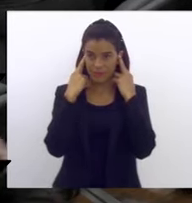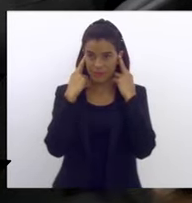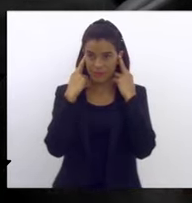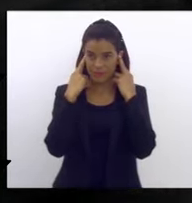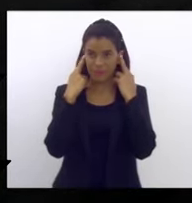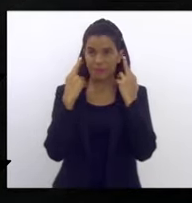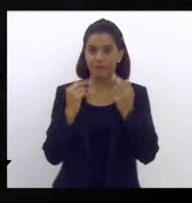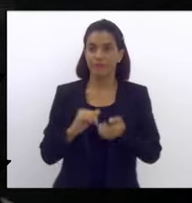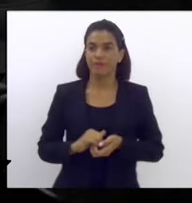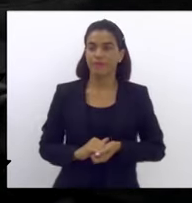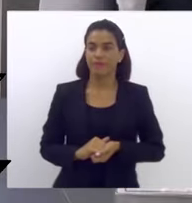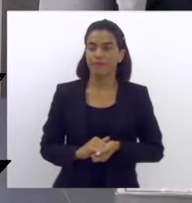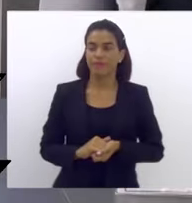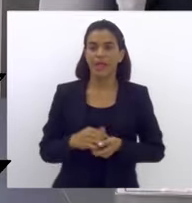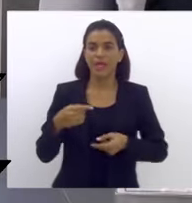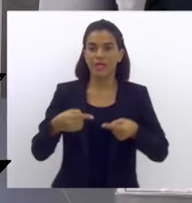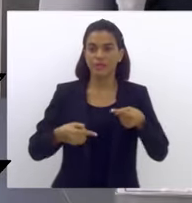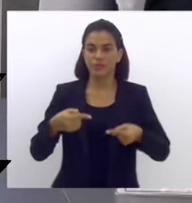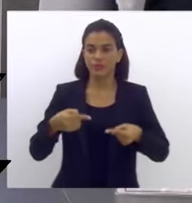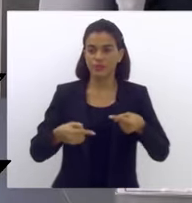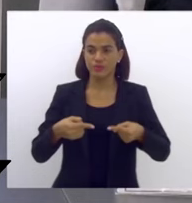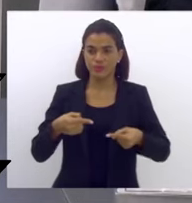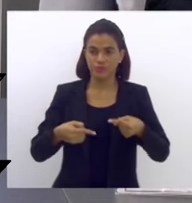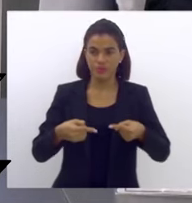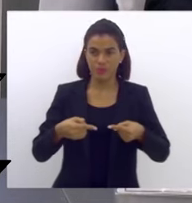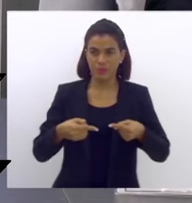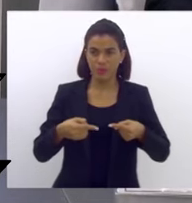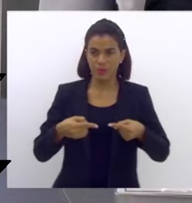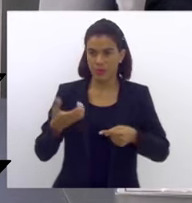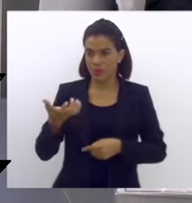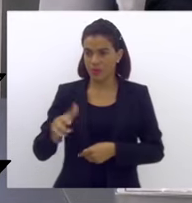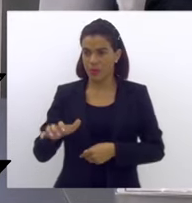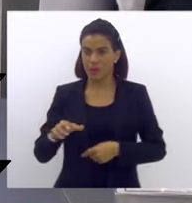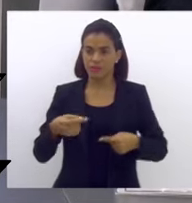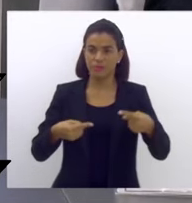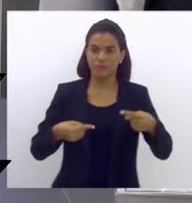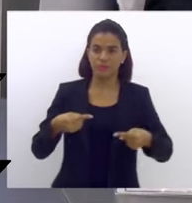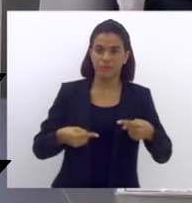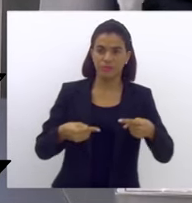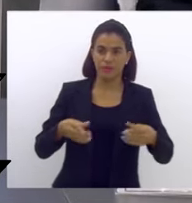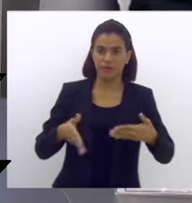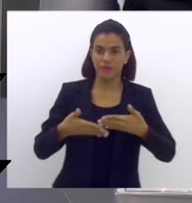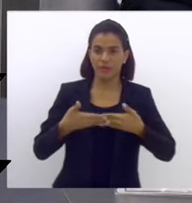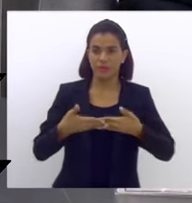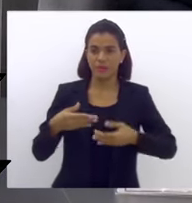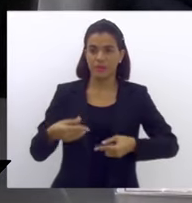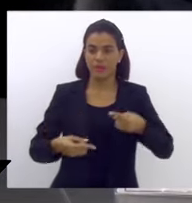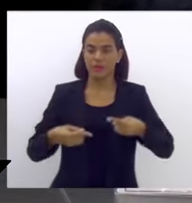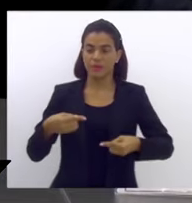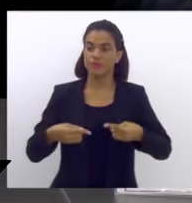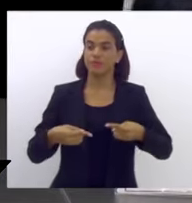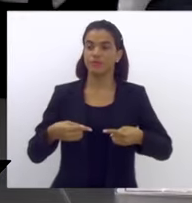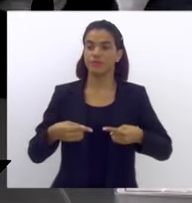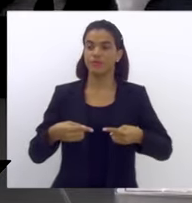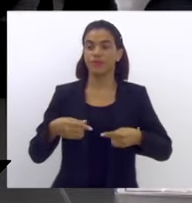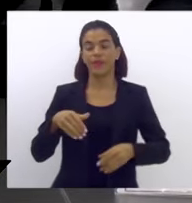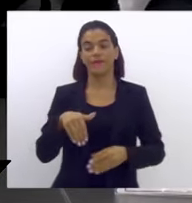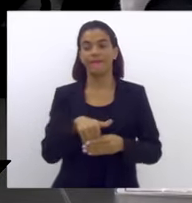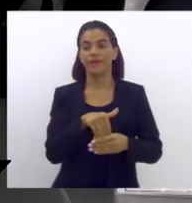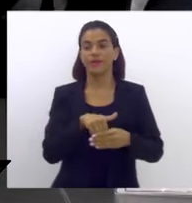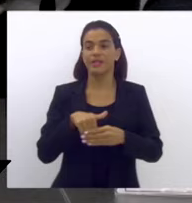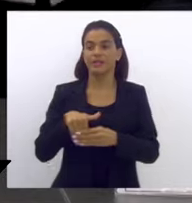matéria alguém algum Deputado Queira discutir não havendo Quem Queira discutir é encerrada a discussão em